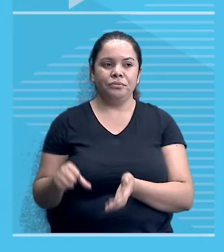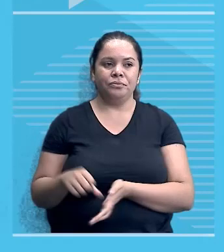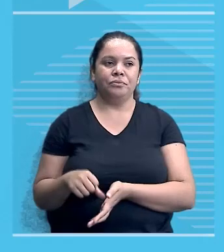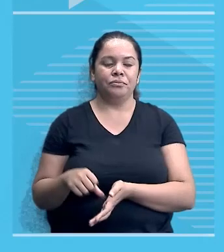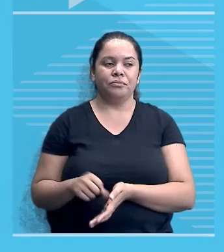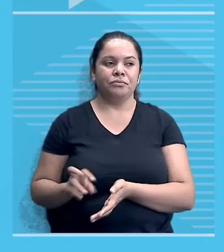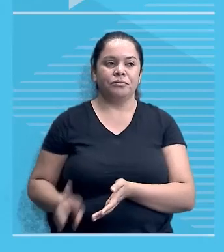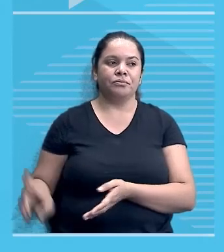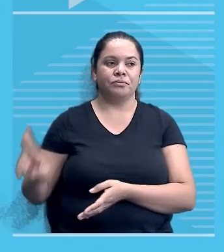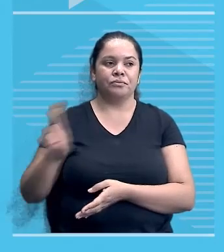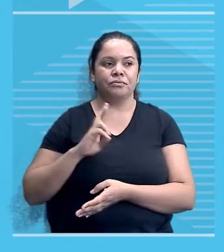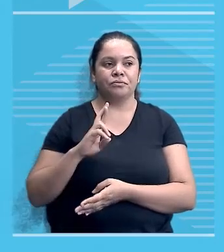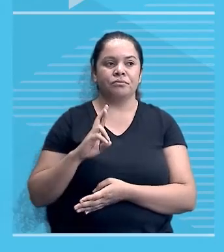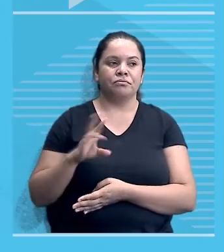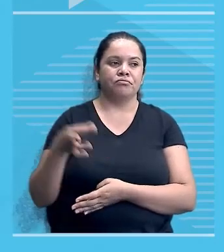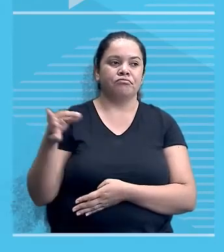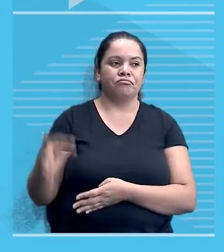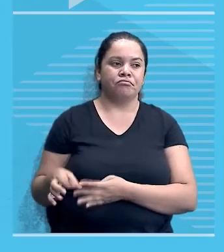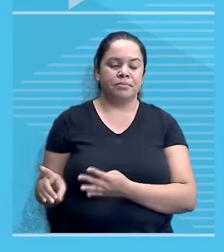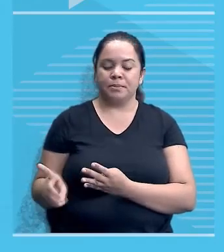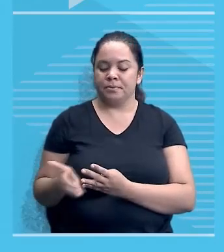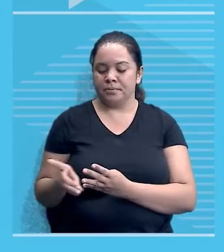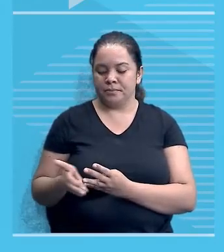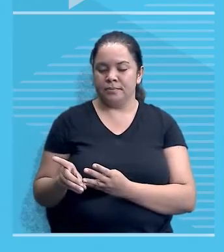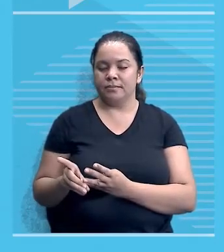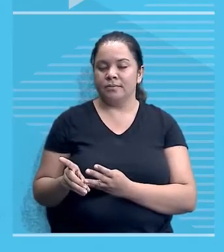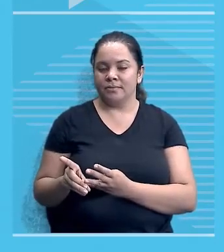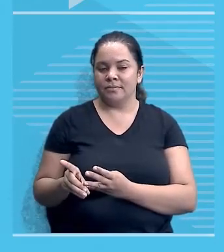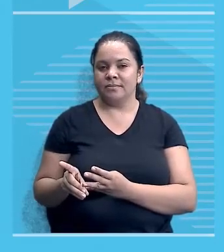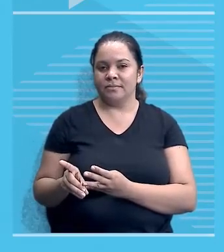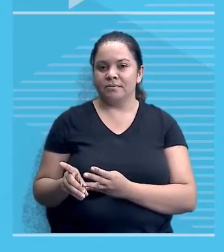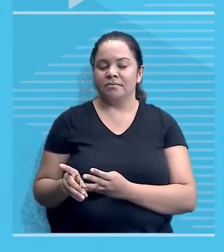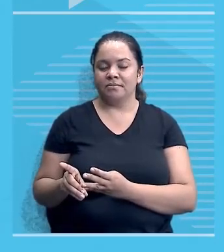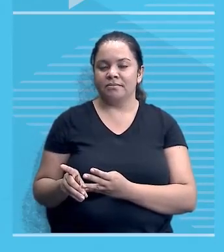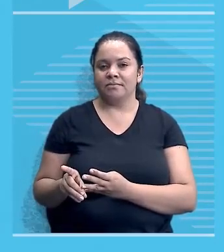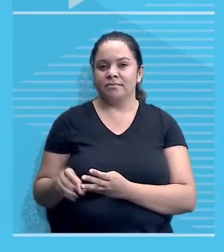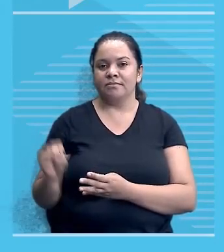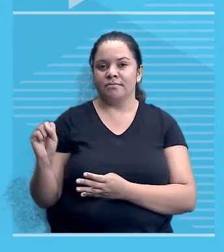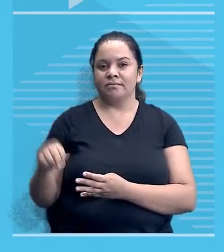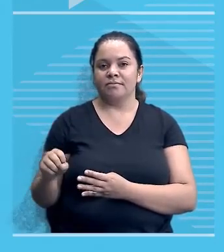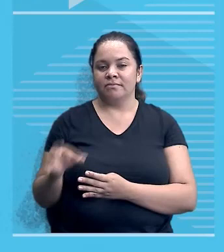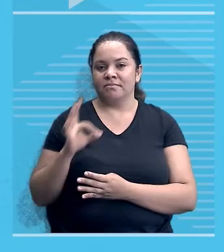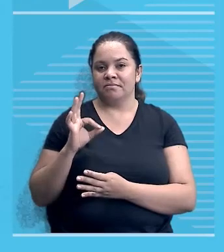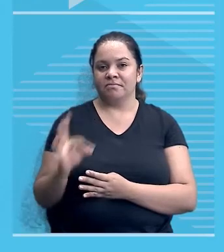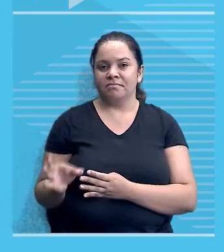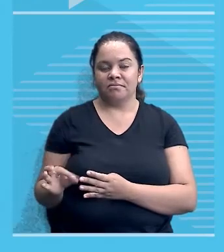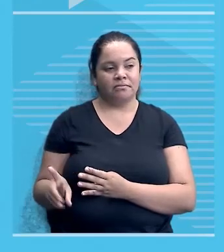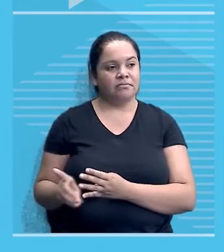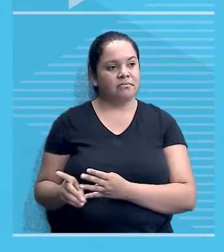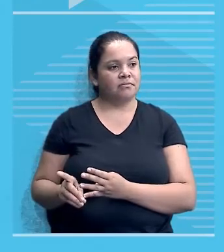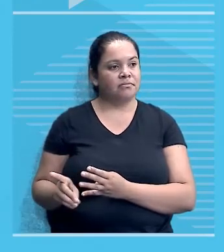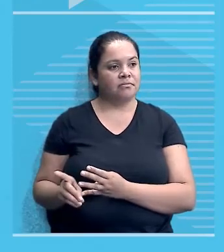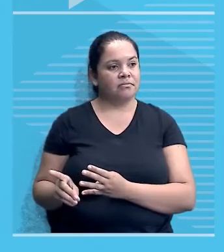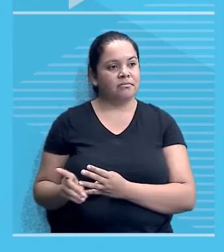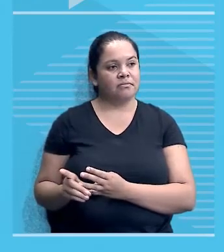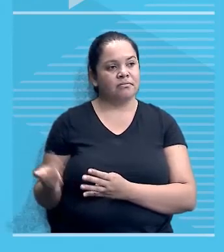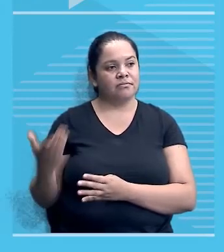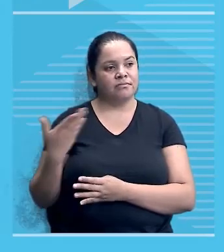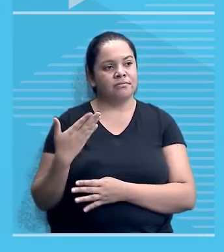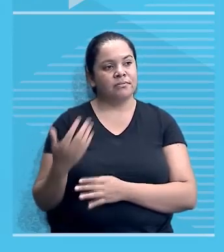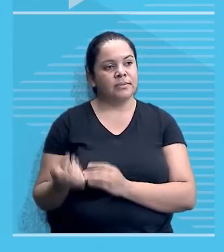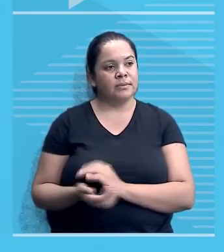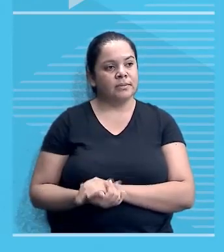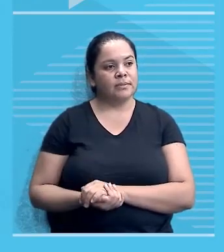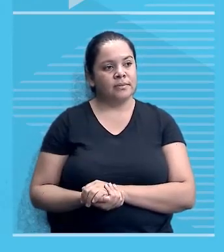É isso aí São João do Arraial ele é exatamente a letra d de dado tá crescimento industrial e a